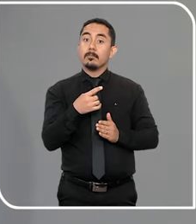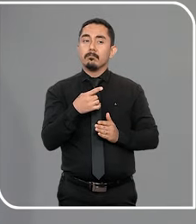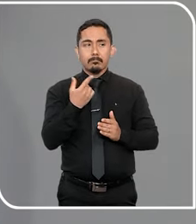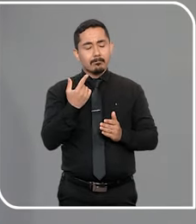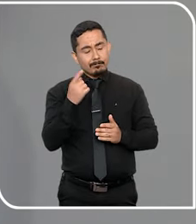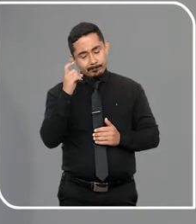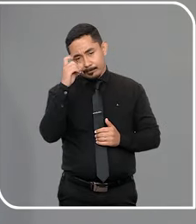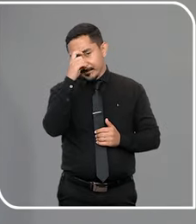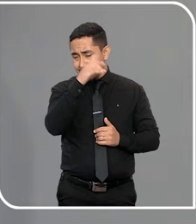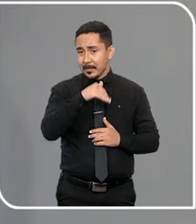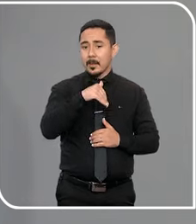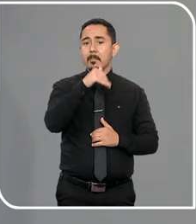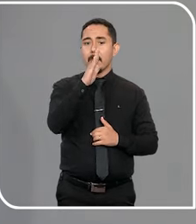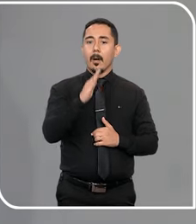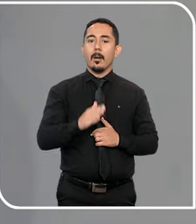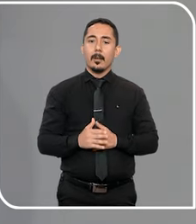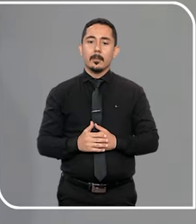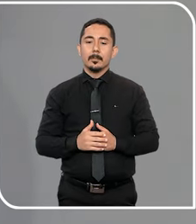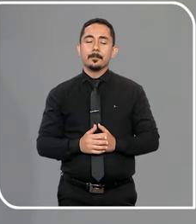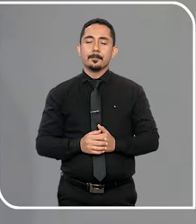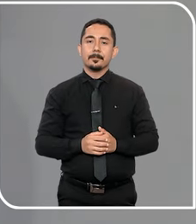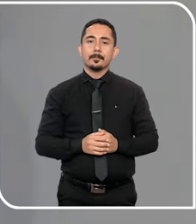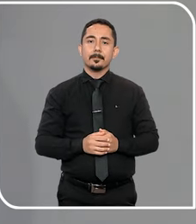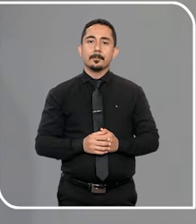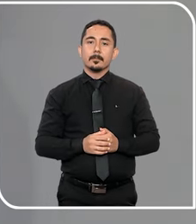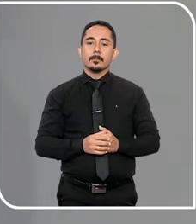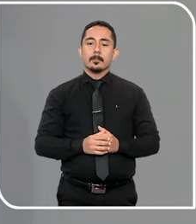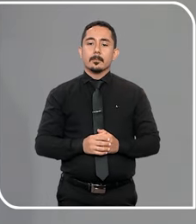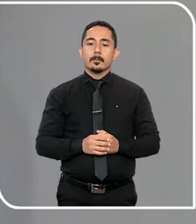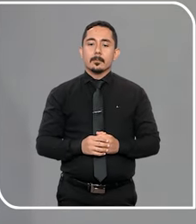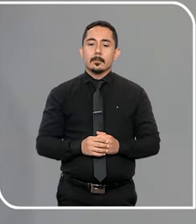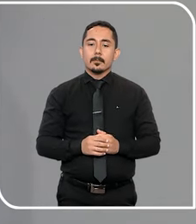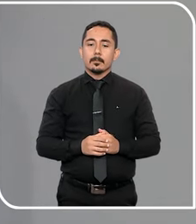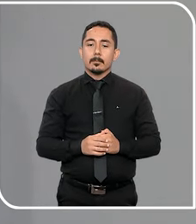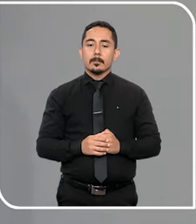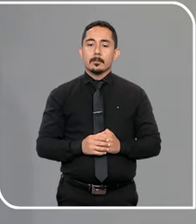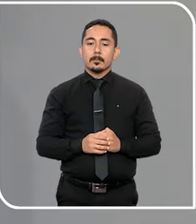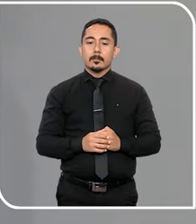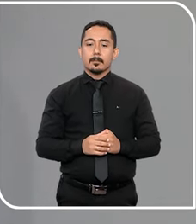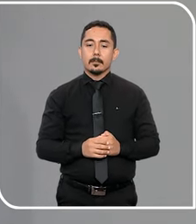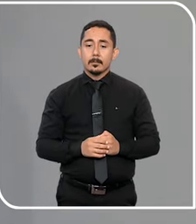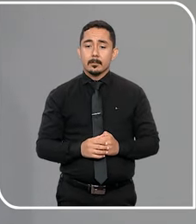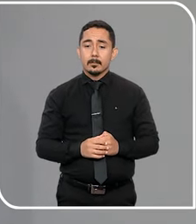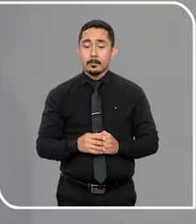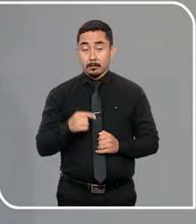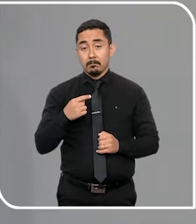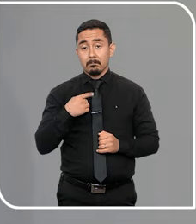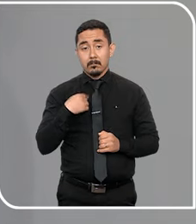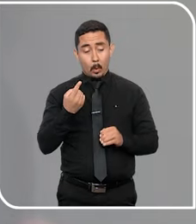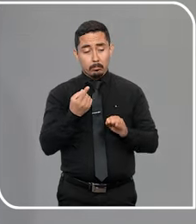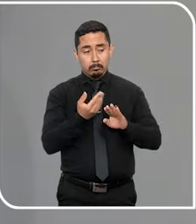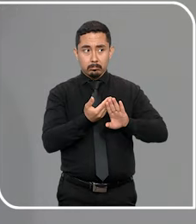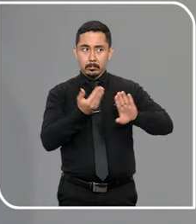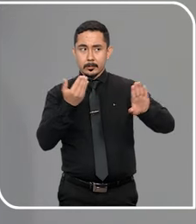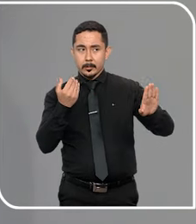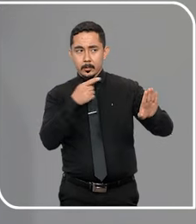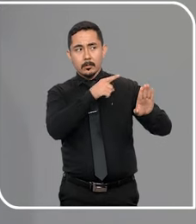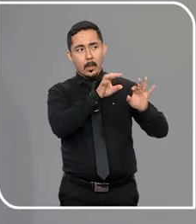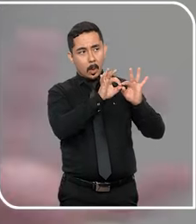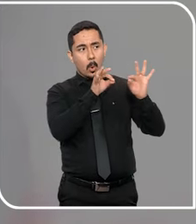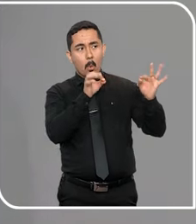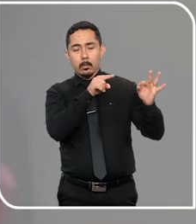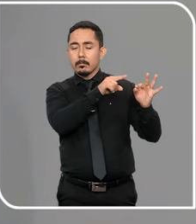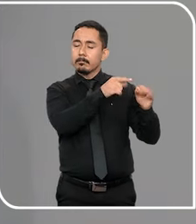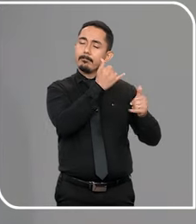situação que eu falo que foi uma das mais difíceis né Eh que a gente tava eu tava um pouquinho distante